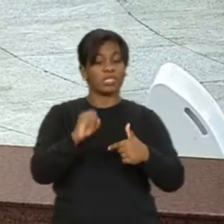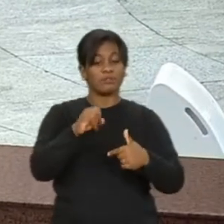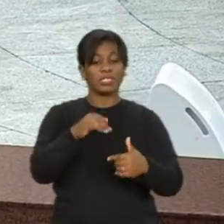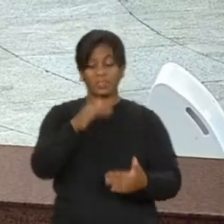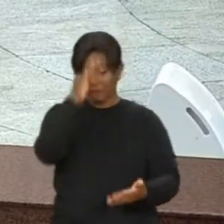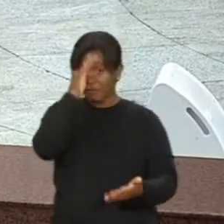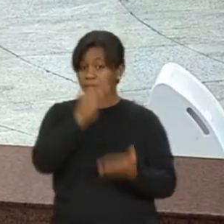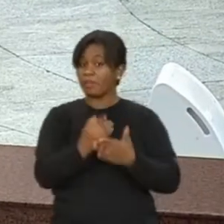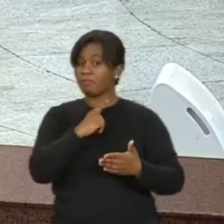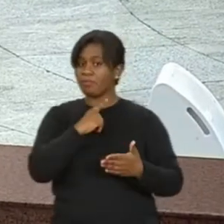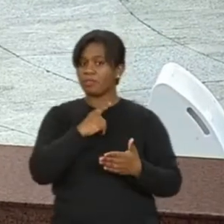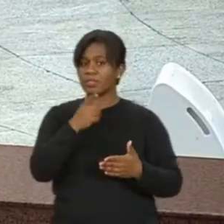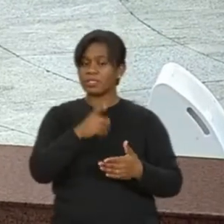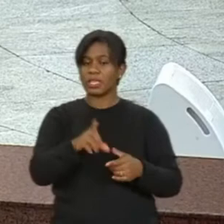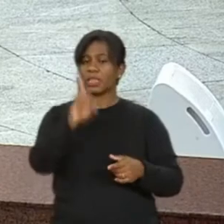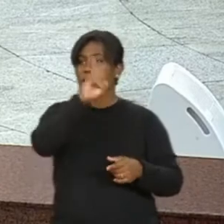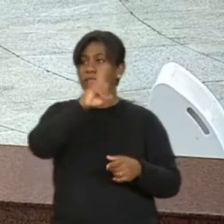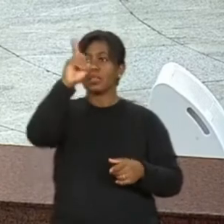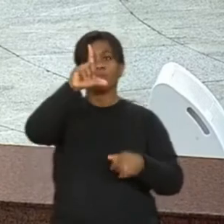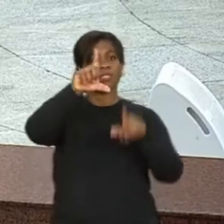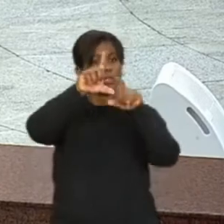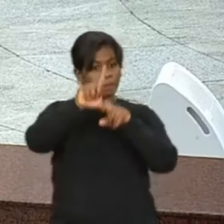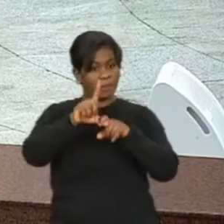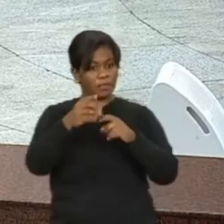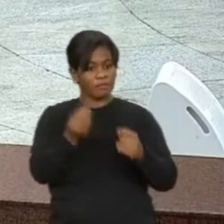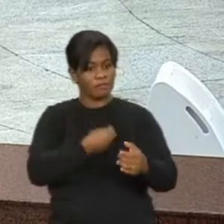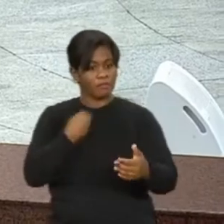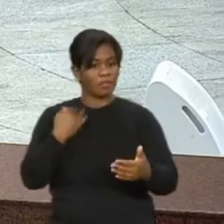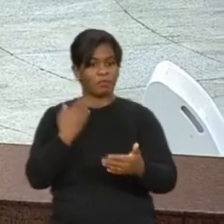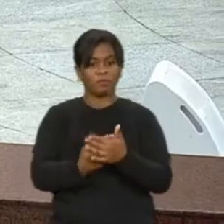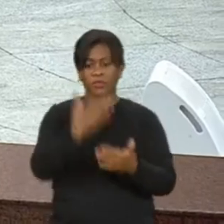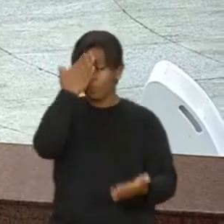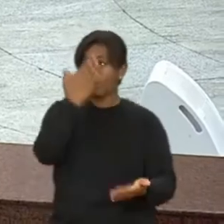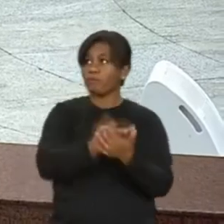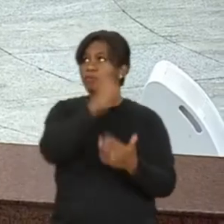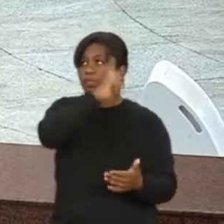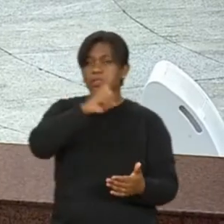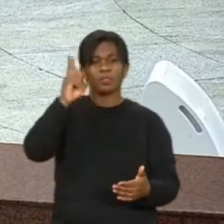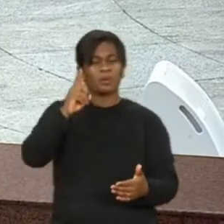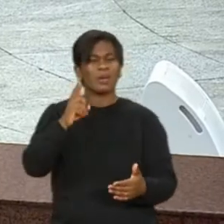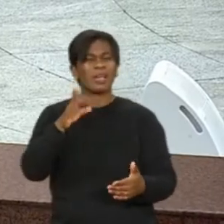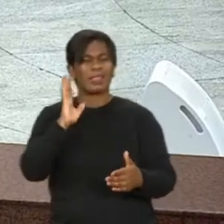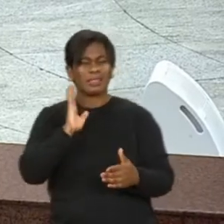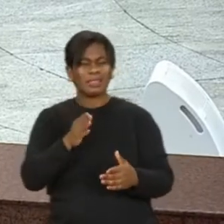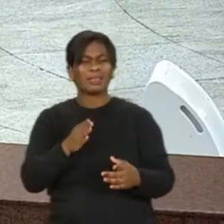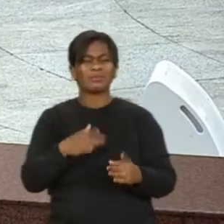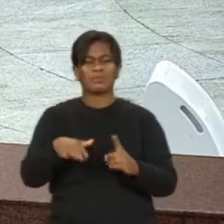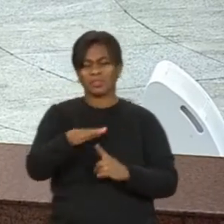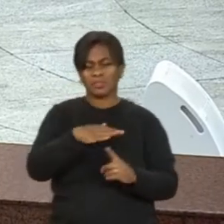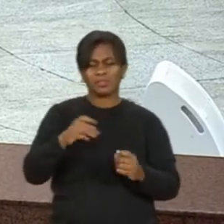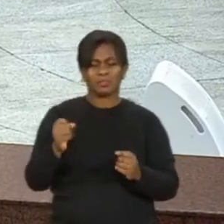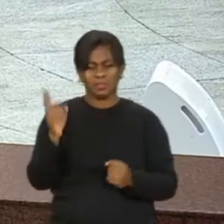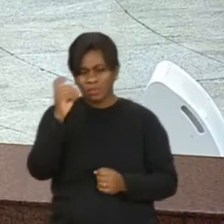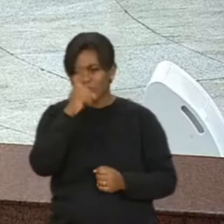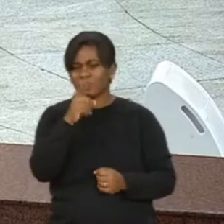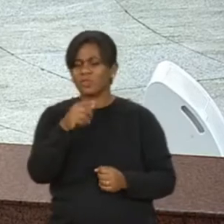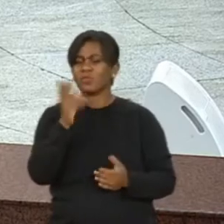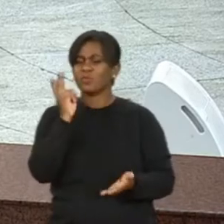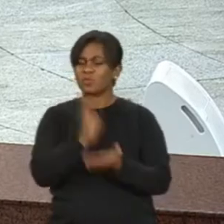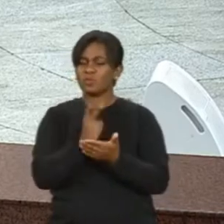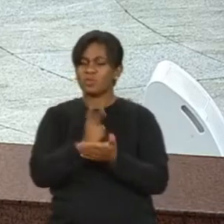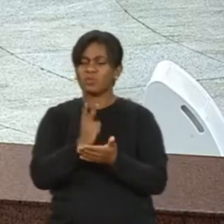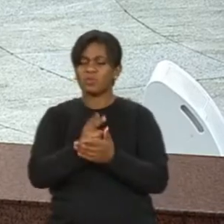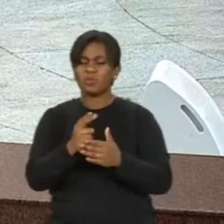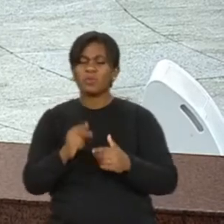inteira. Você confia no caráter dele, ainda numa situação difícil, você continua vivendo de fé em fé, de altar em altar,